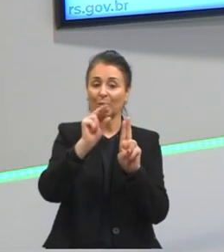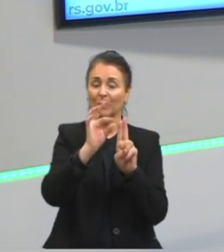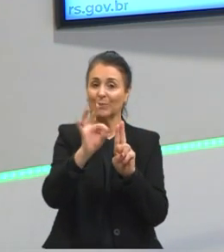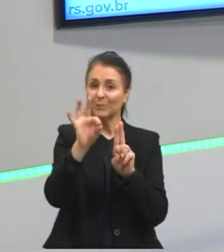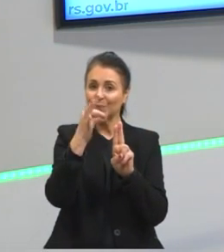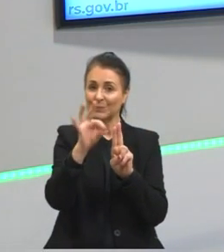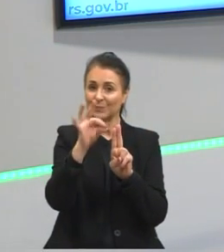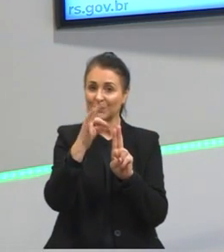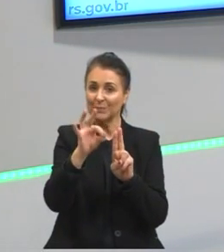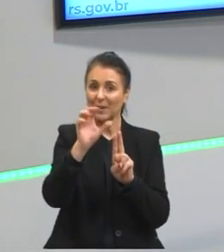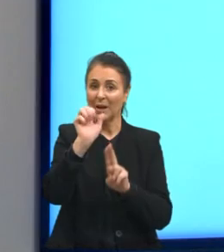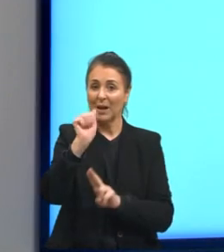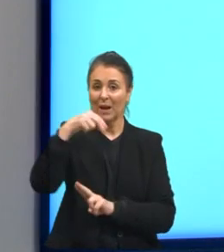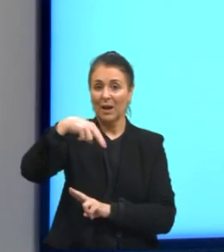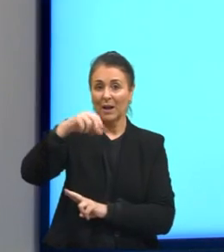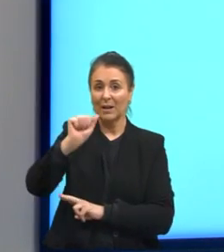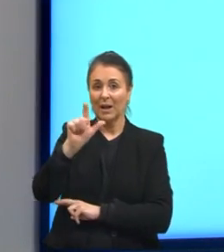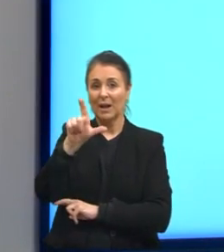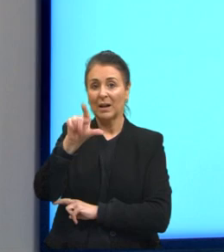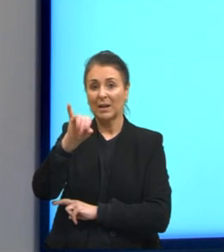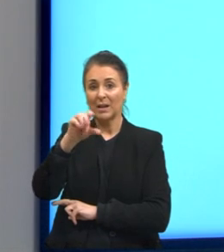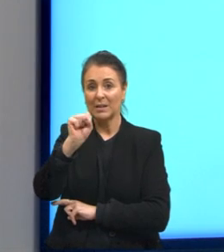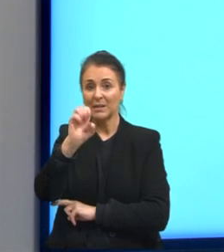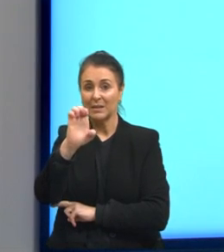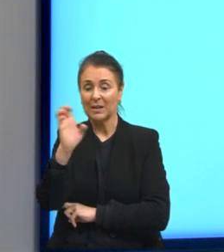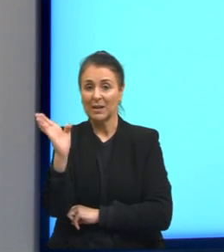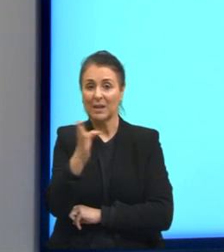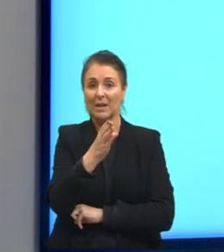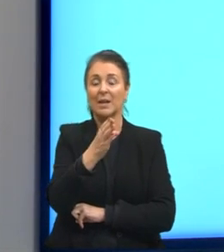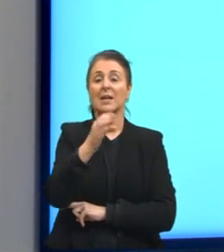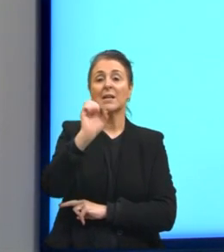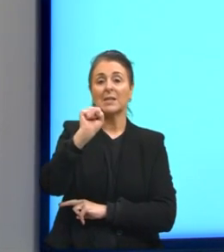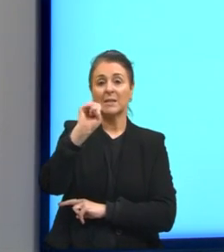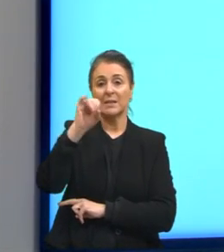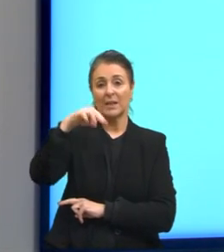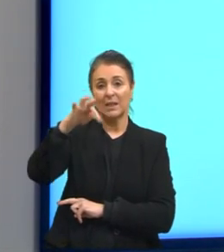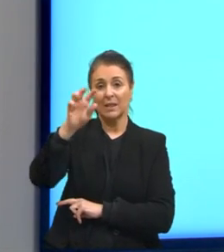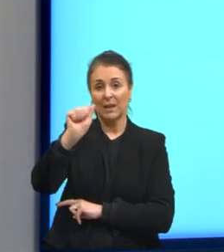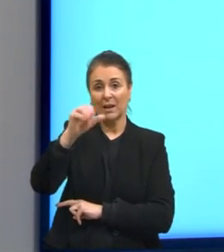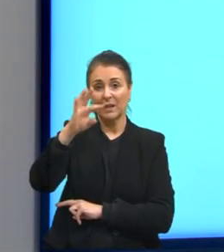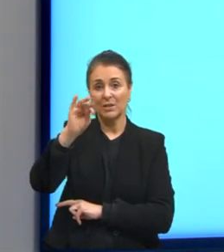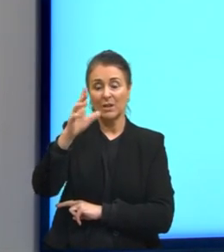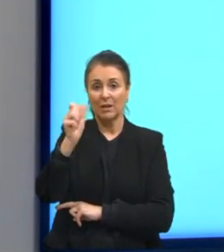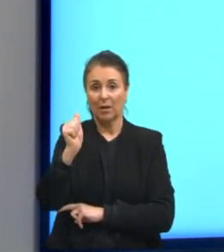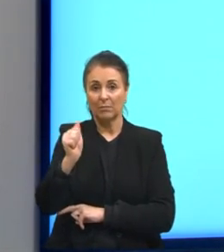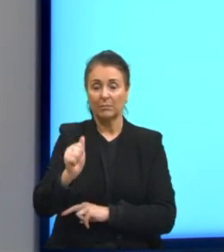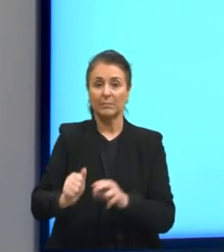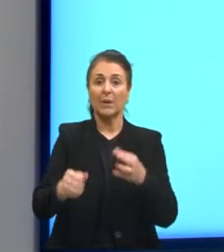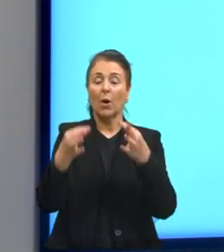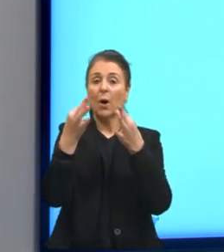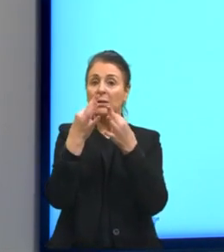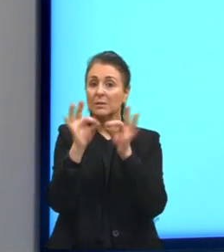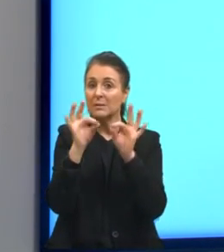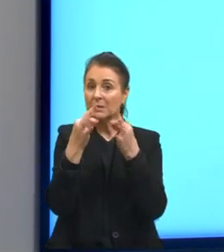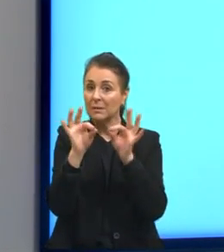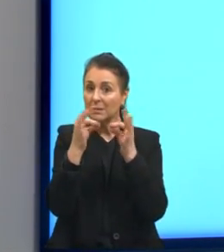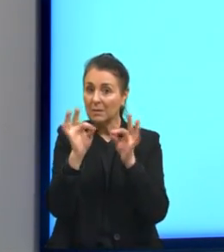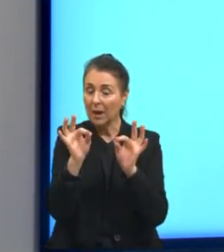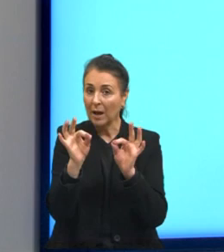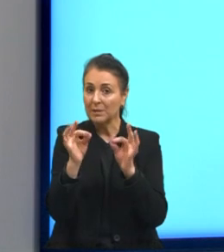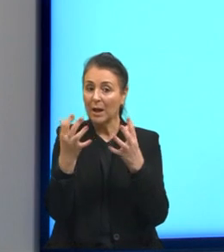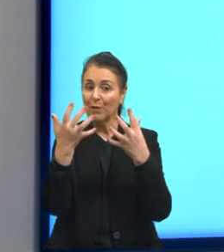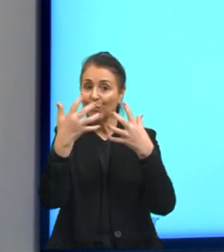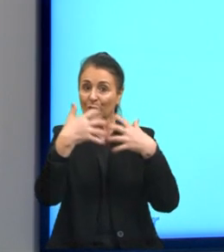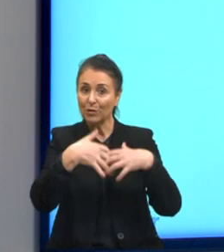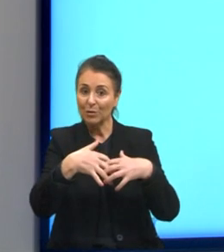sintática? Precisamos pensar em sintaxe. Sintaxe é a parte da gramática que trata das funções